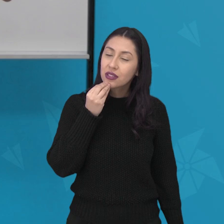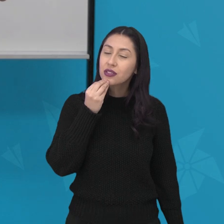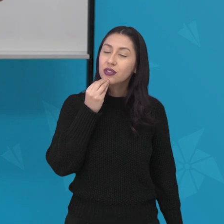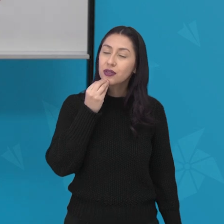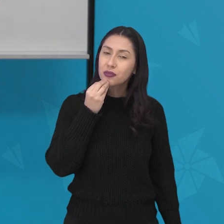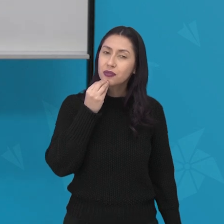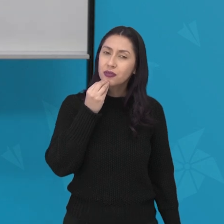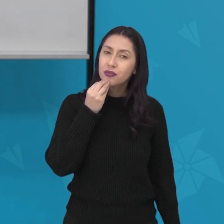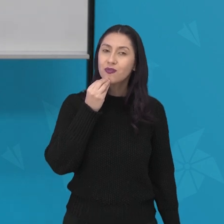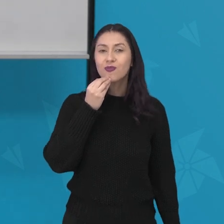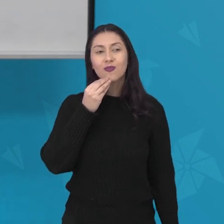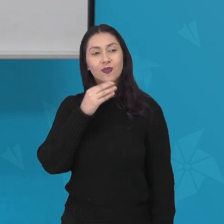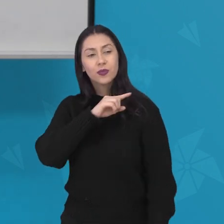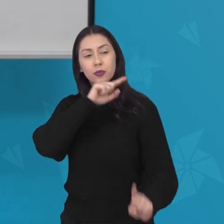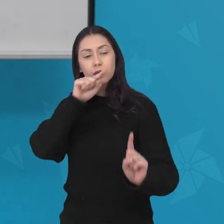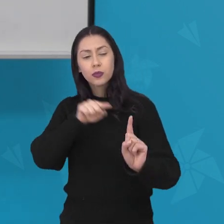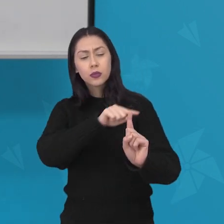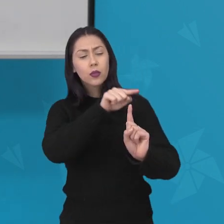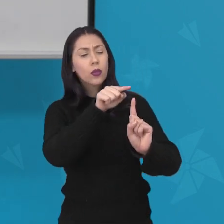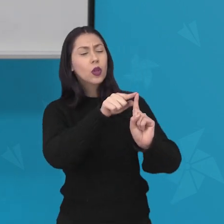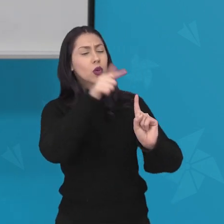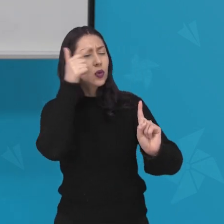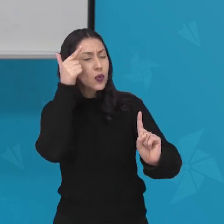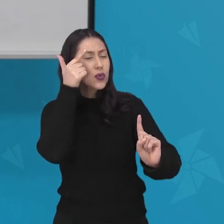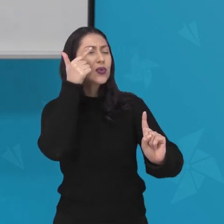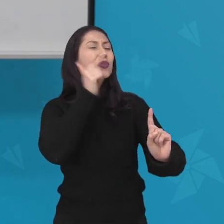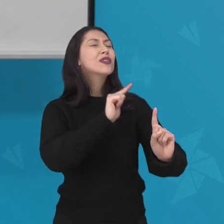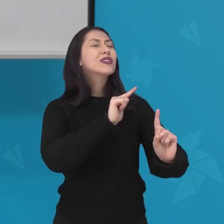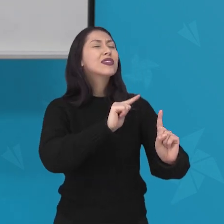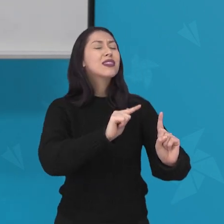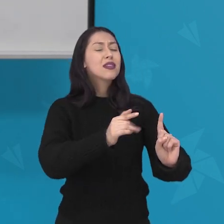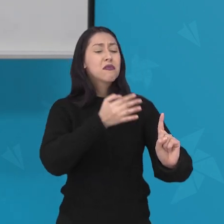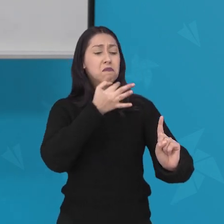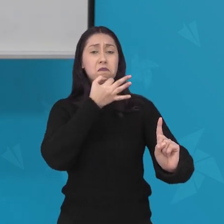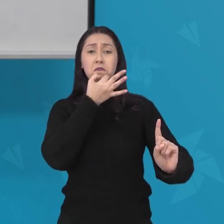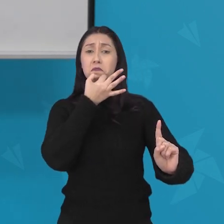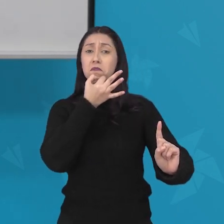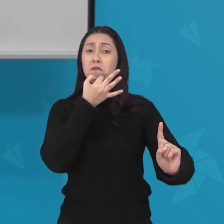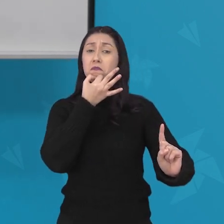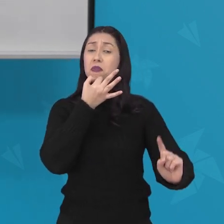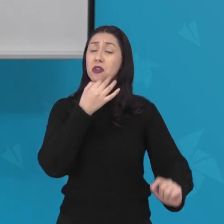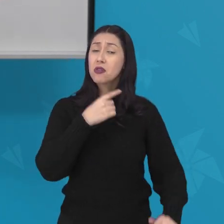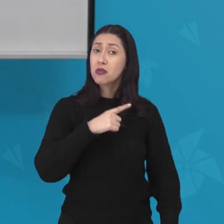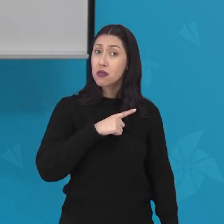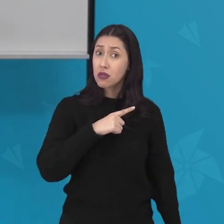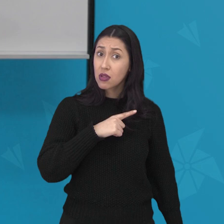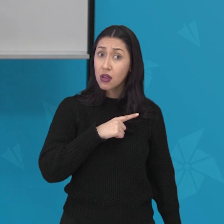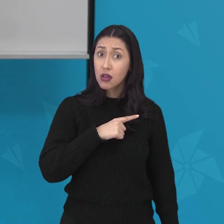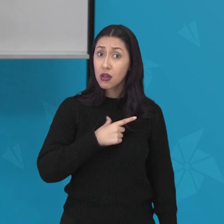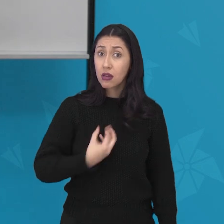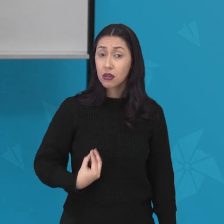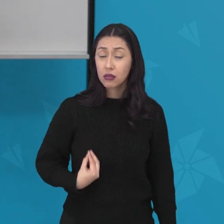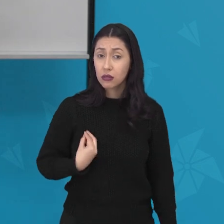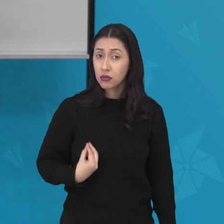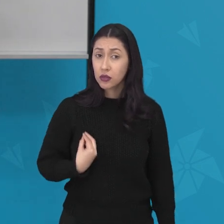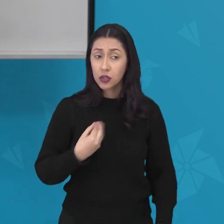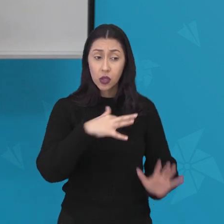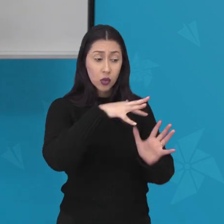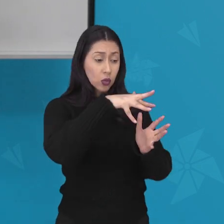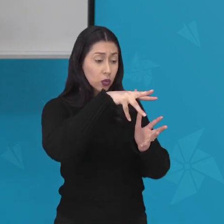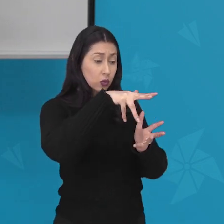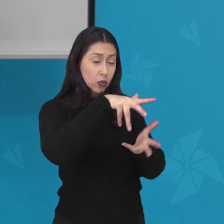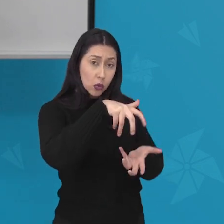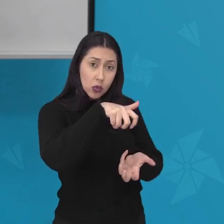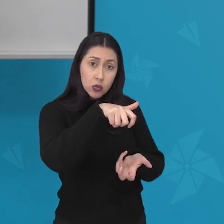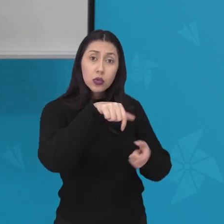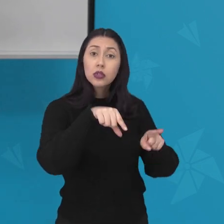de tentar chegar até uma determinada verdade sobre as coisas da vida, sobre o mundo e a respeito